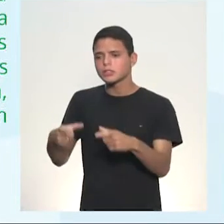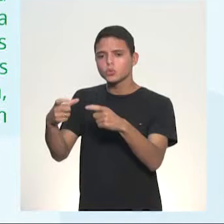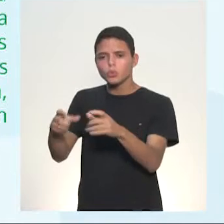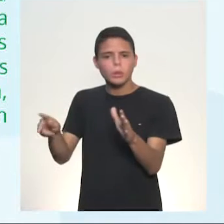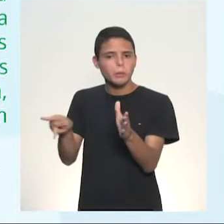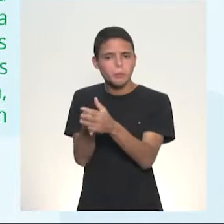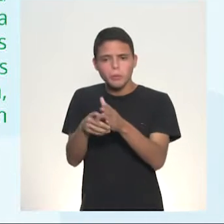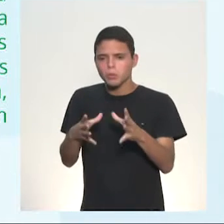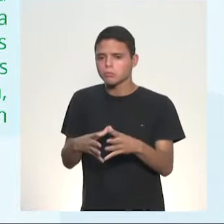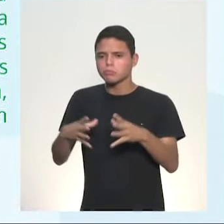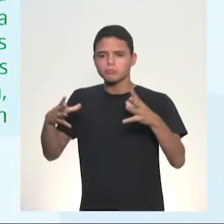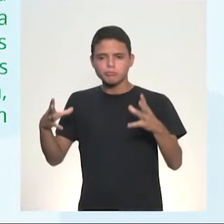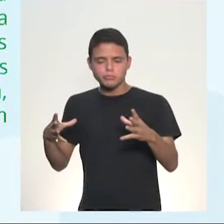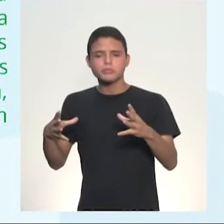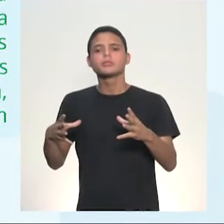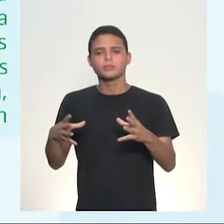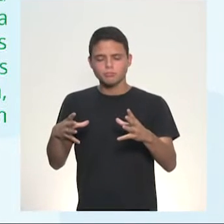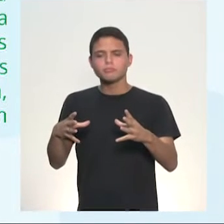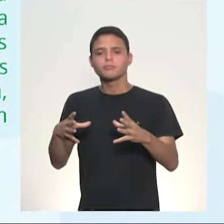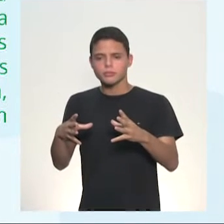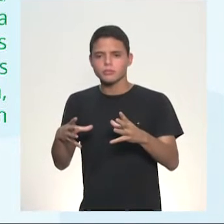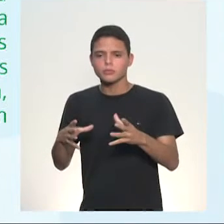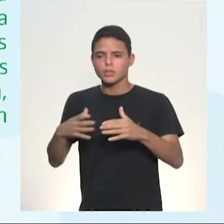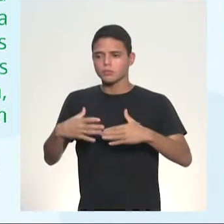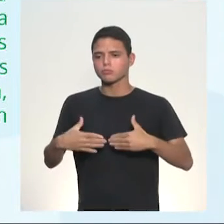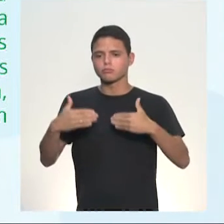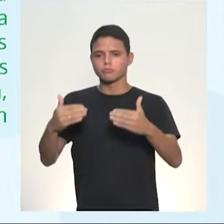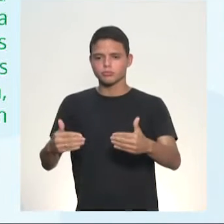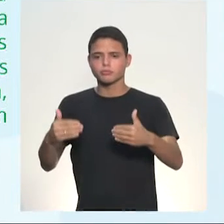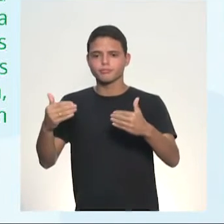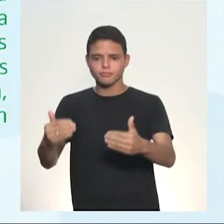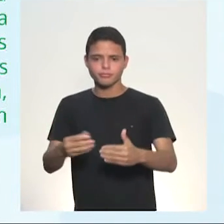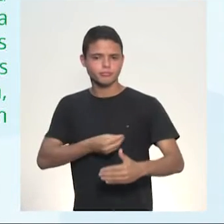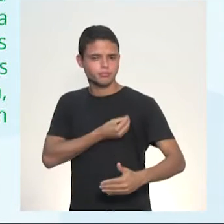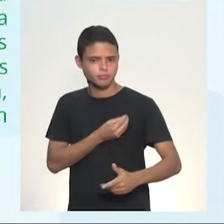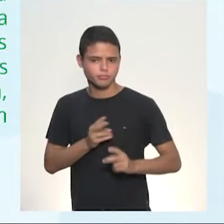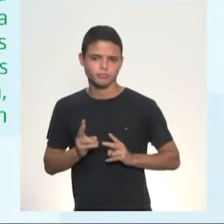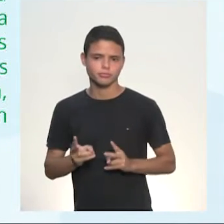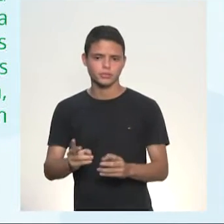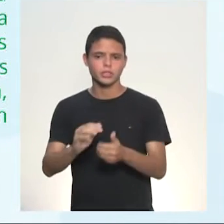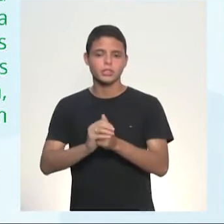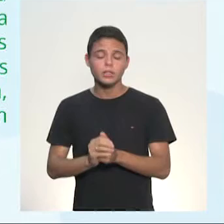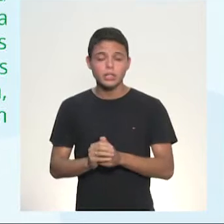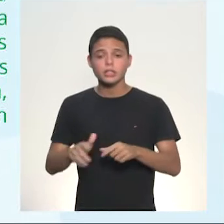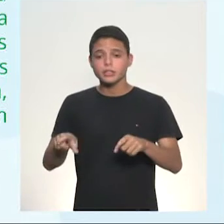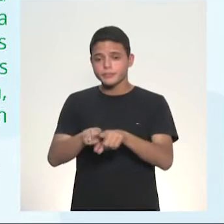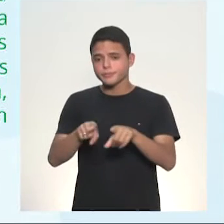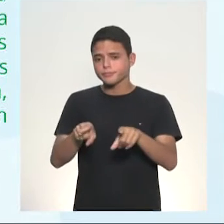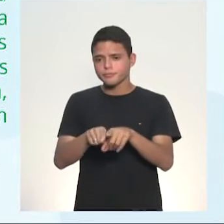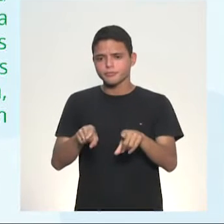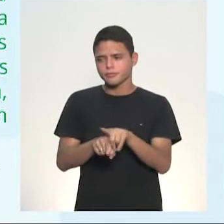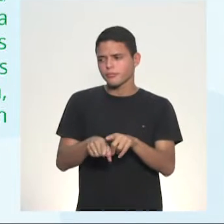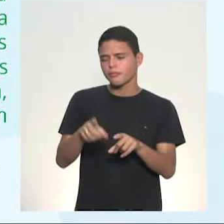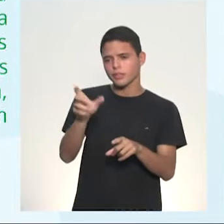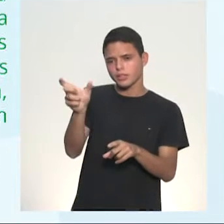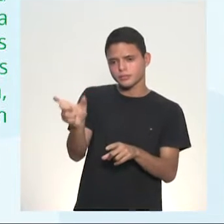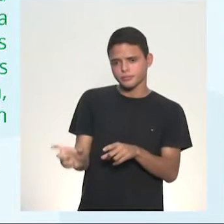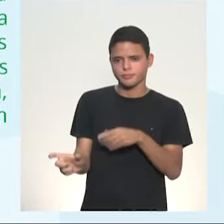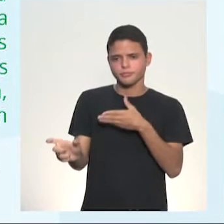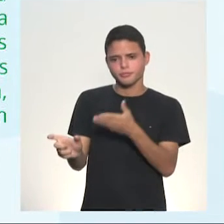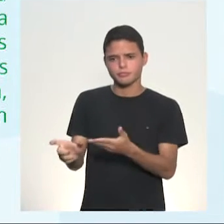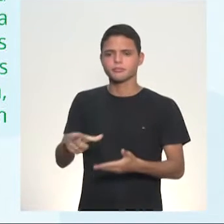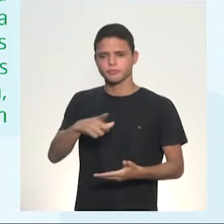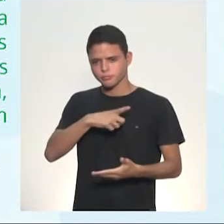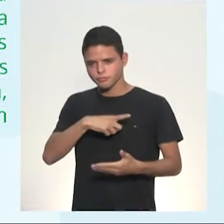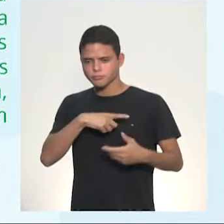pintada é considerada uma espécie guarda-chuva, pois suas exigências ecológicas englobam todas as exigências das